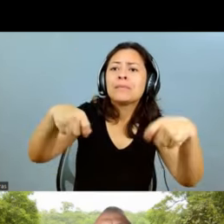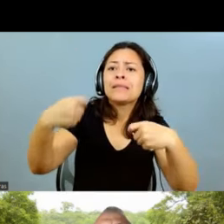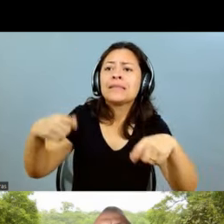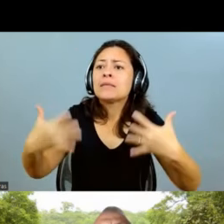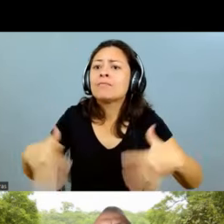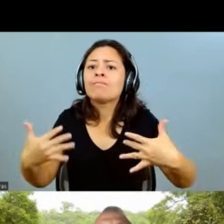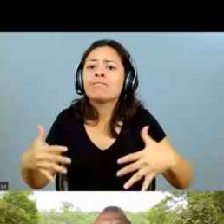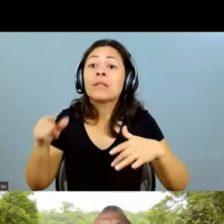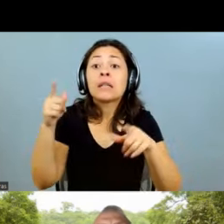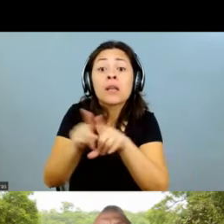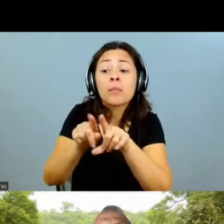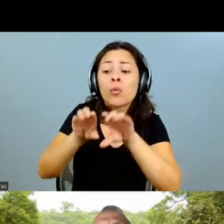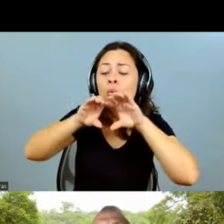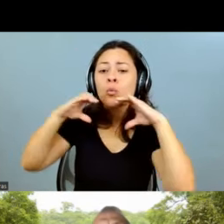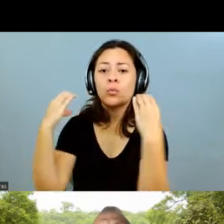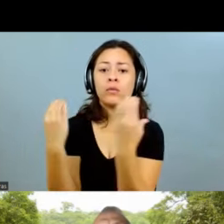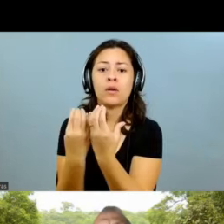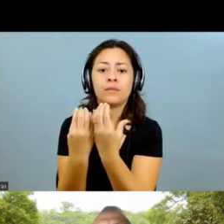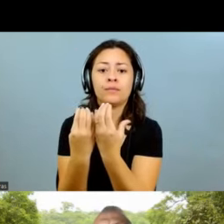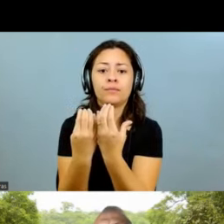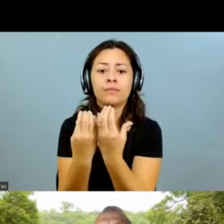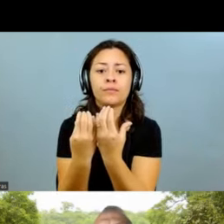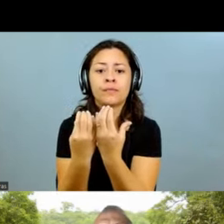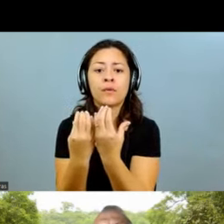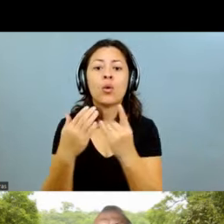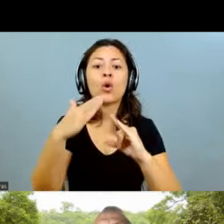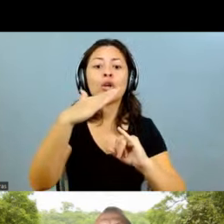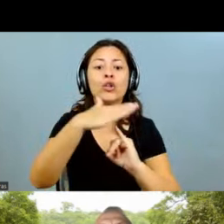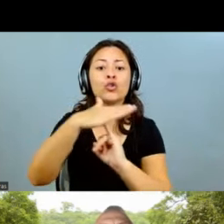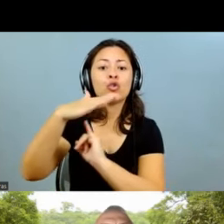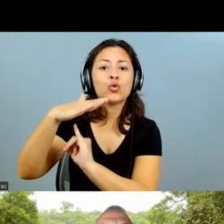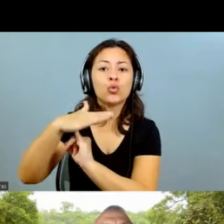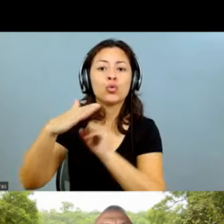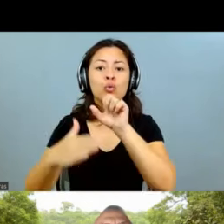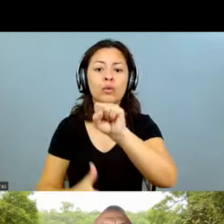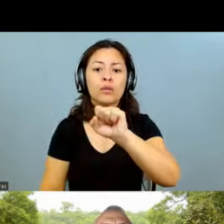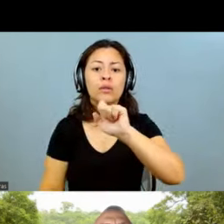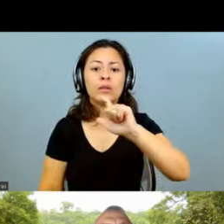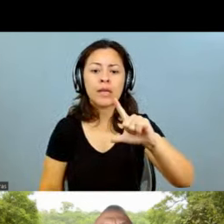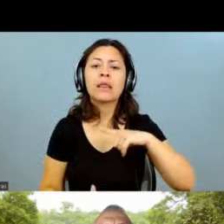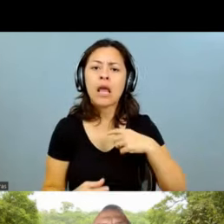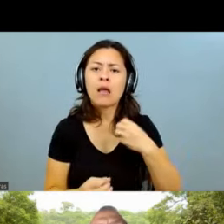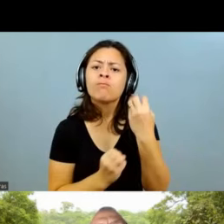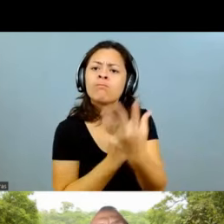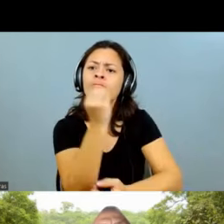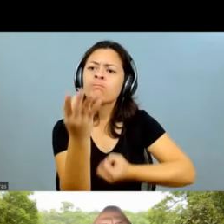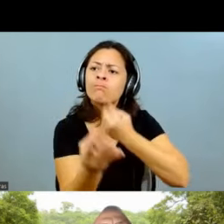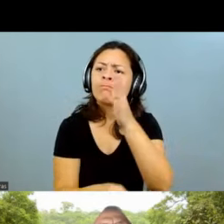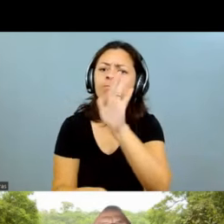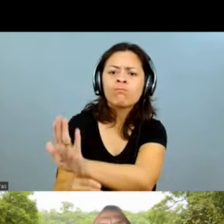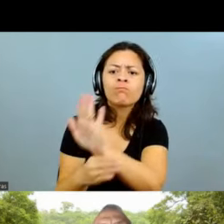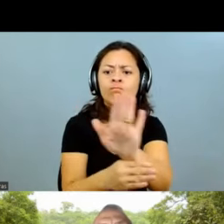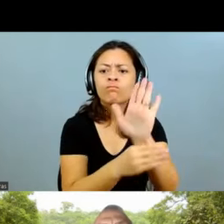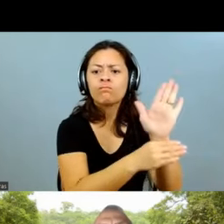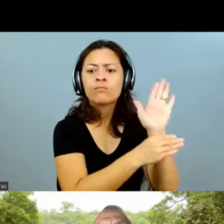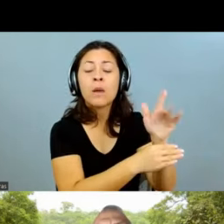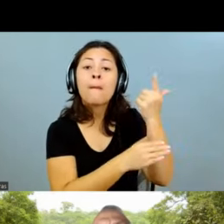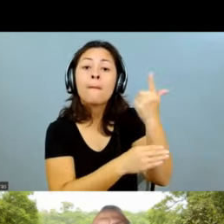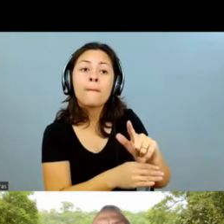comunidades o Instituto slc tem realizado doações e Está incentivando o apoio ao banco de